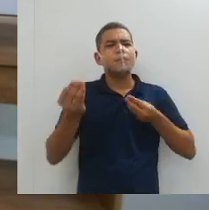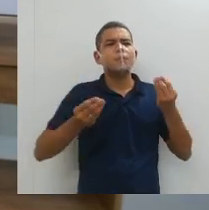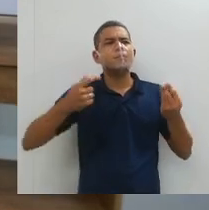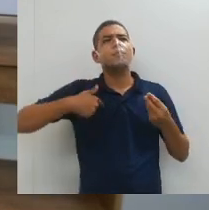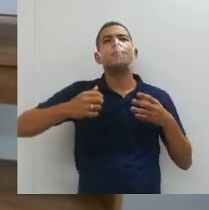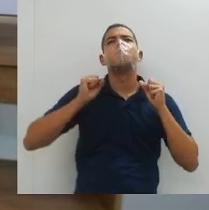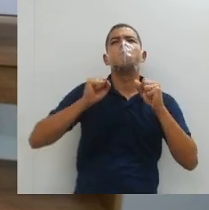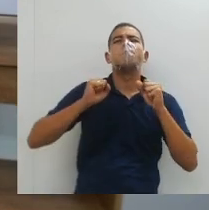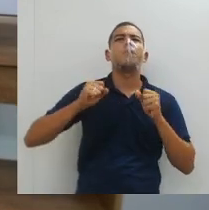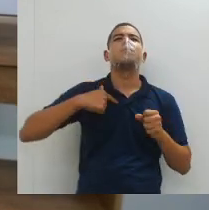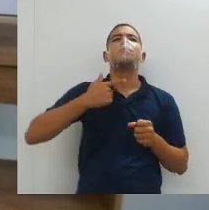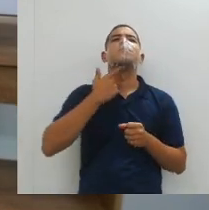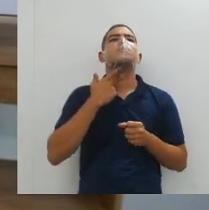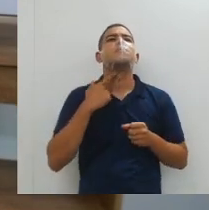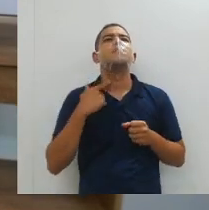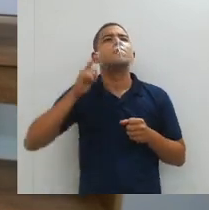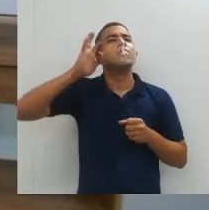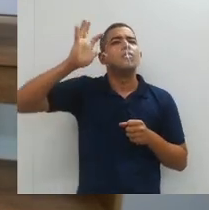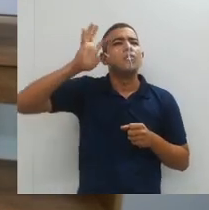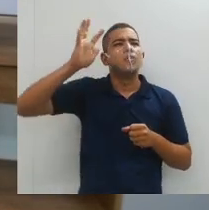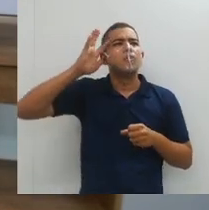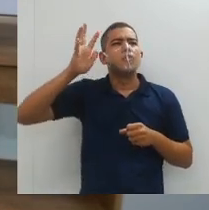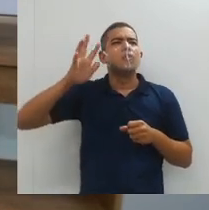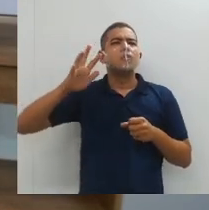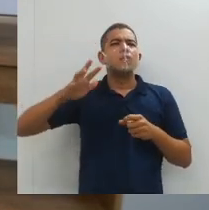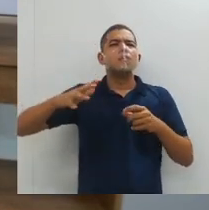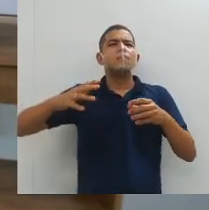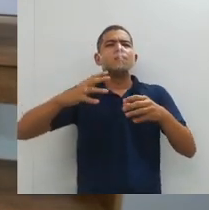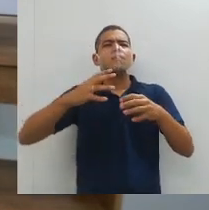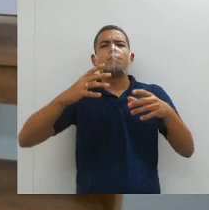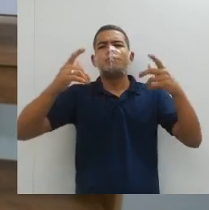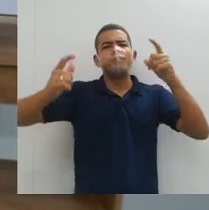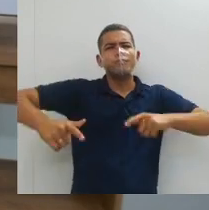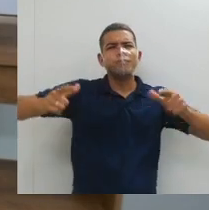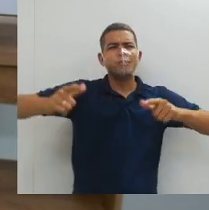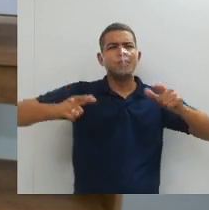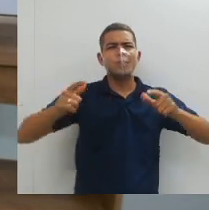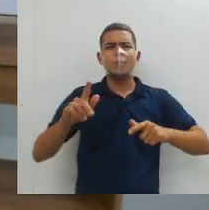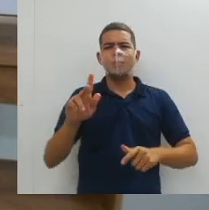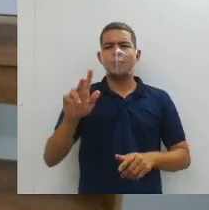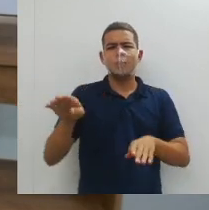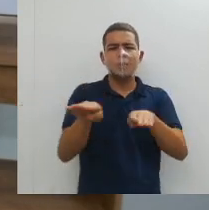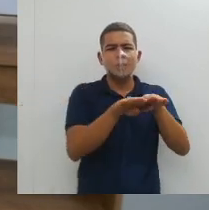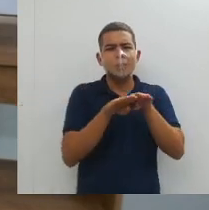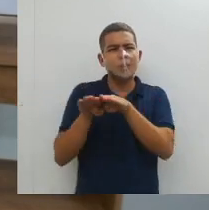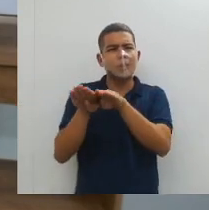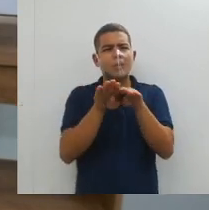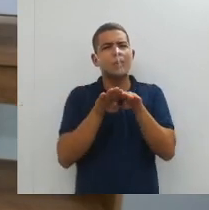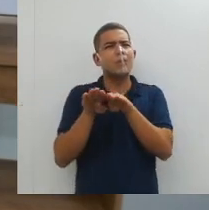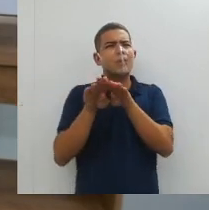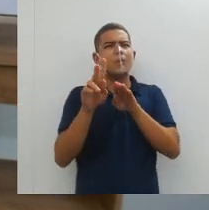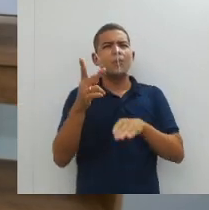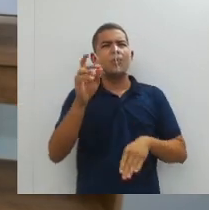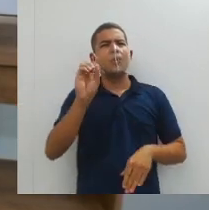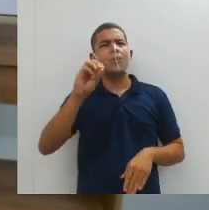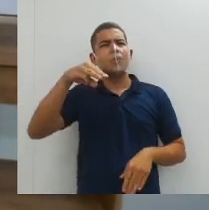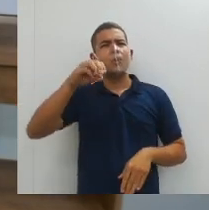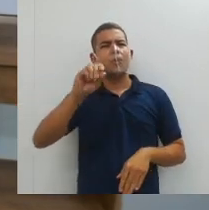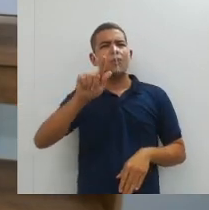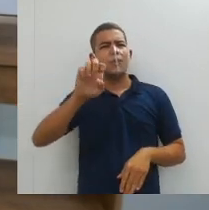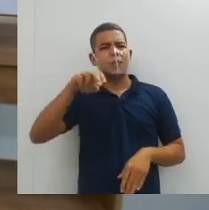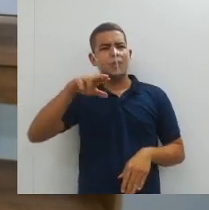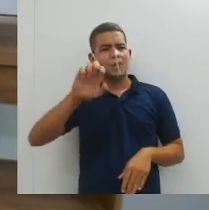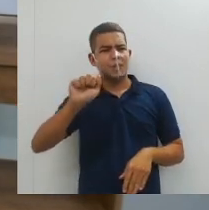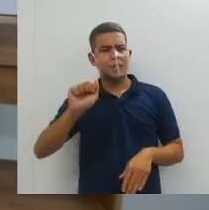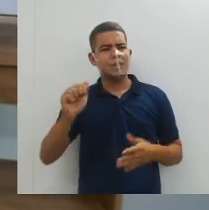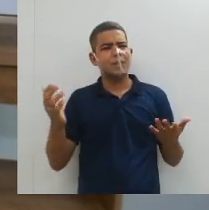posso desejar ou imaginar uma cidade homogênea ou uma cidade onde não haja